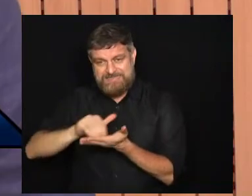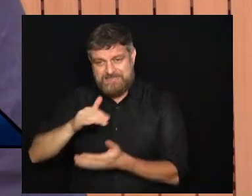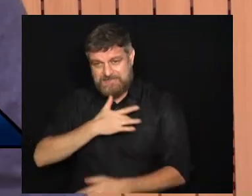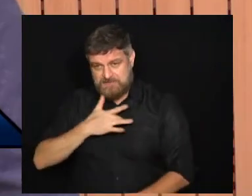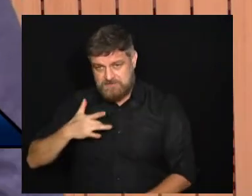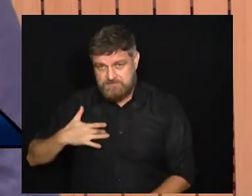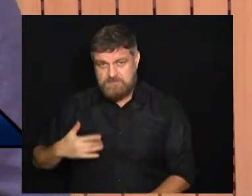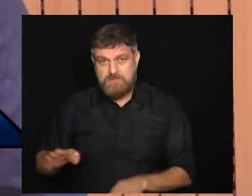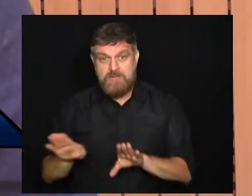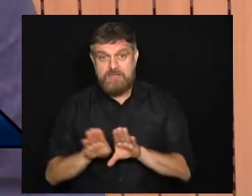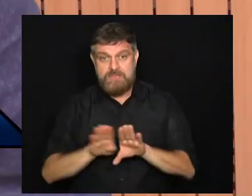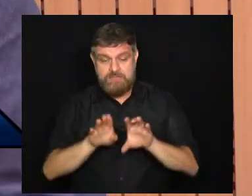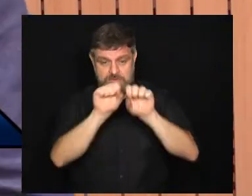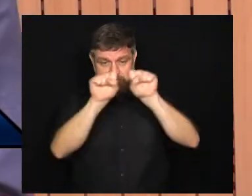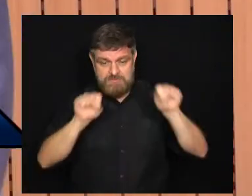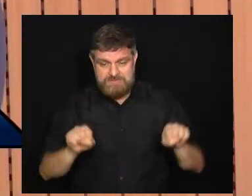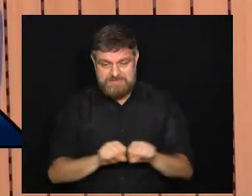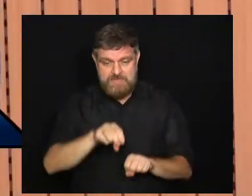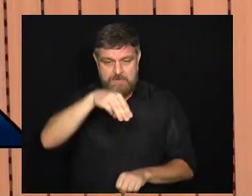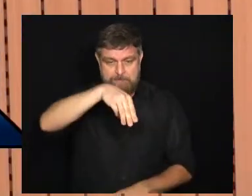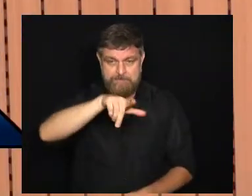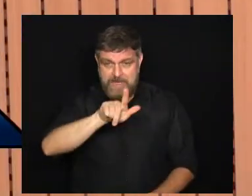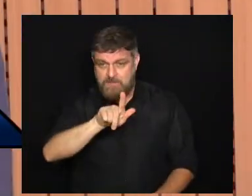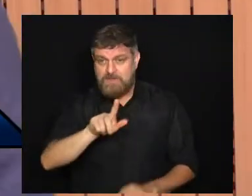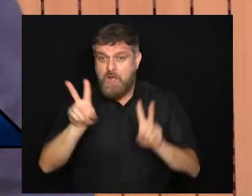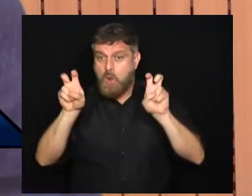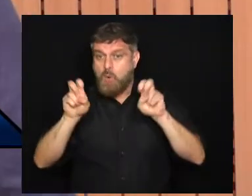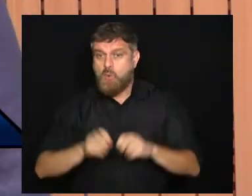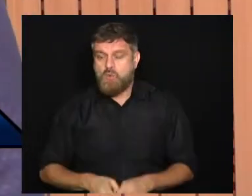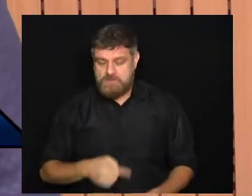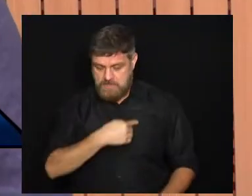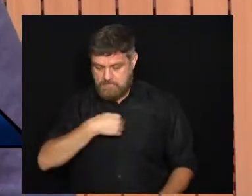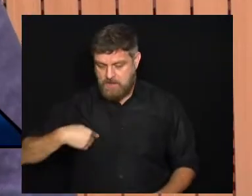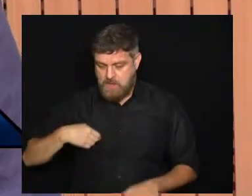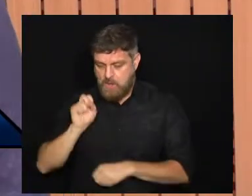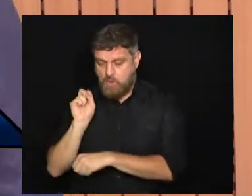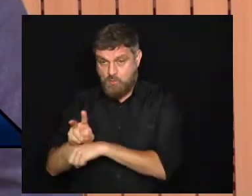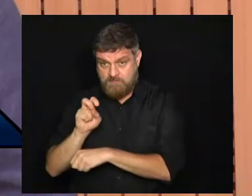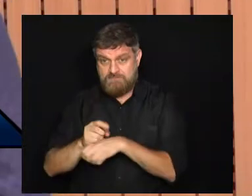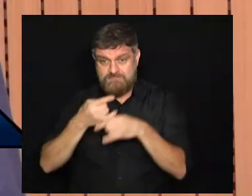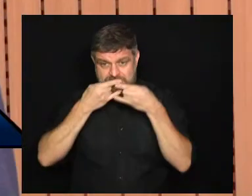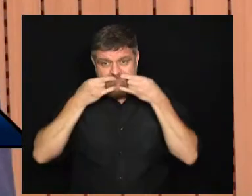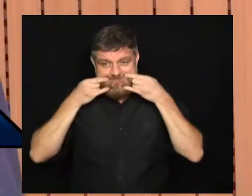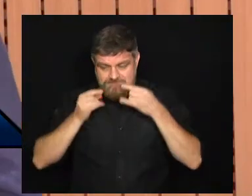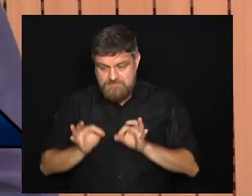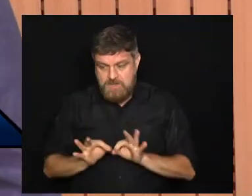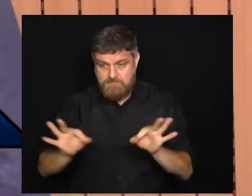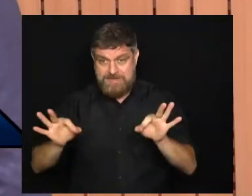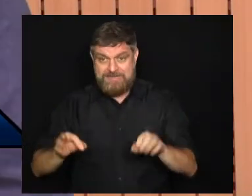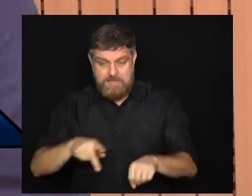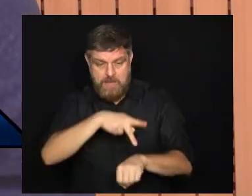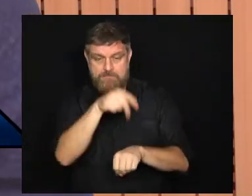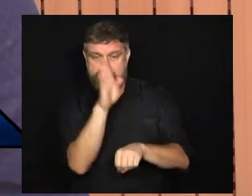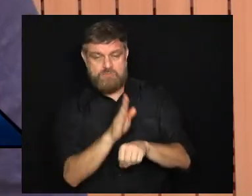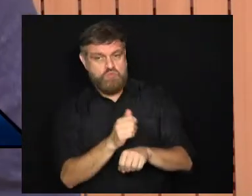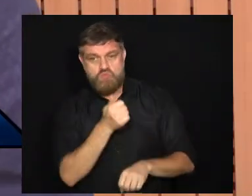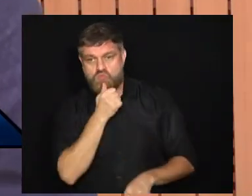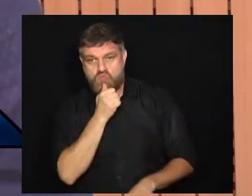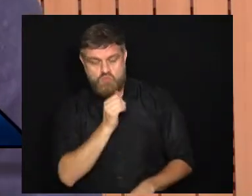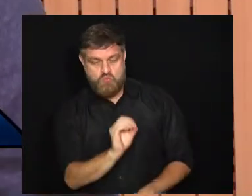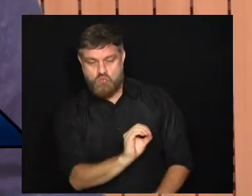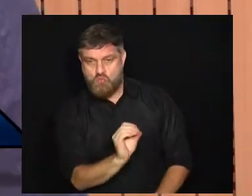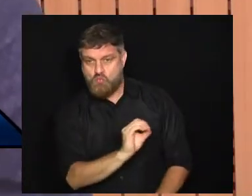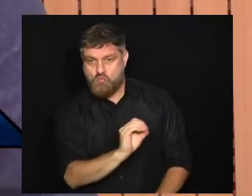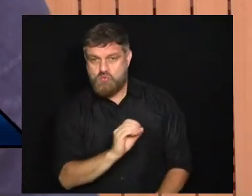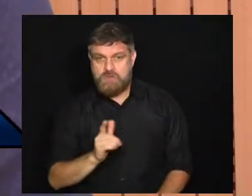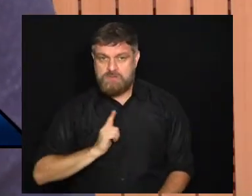rede gerida pela Rede Mário Gatti, para a questão do coronavírus, né? Que é uma realidade que ainda não está no nosso cotidiano aqui, mas, ao